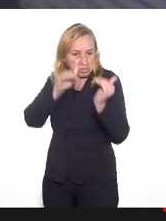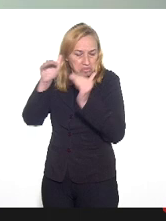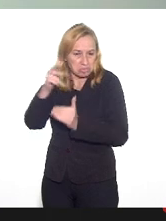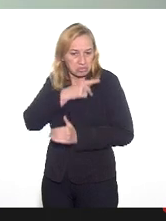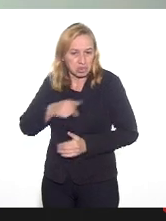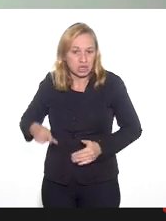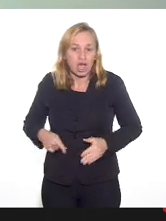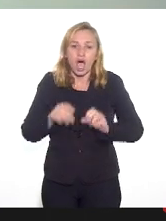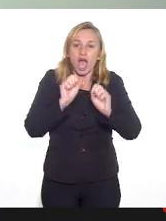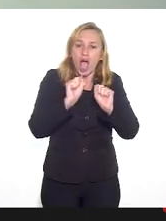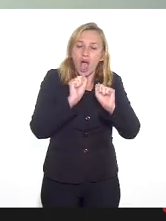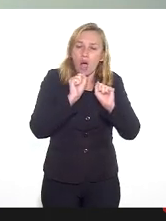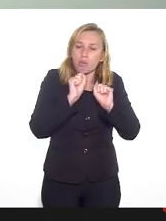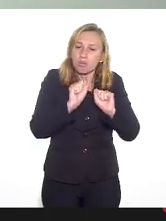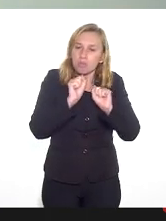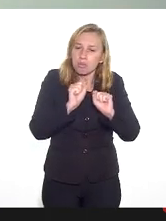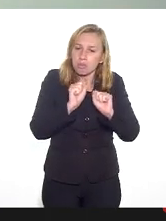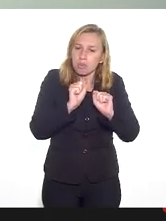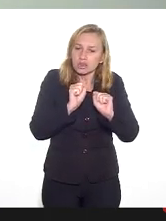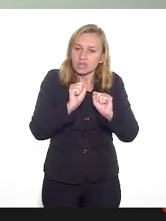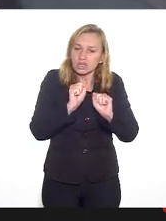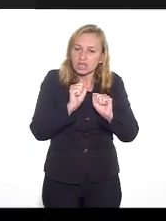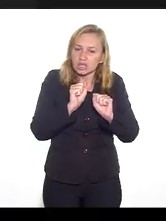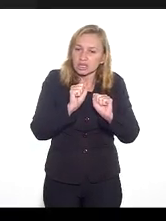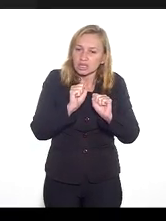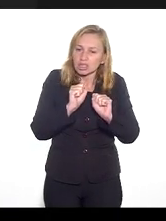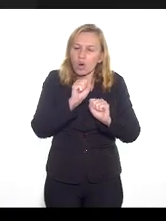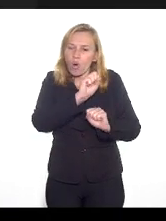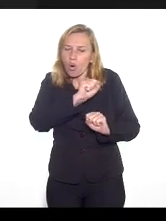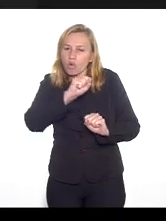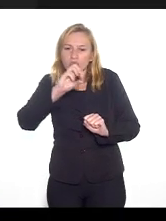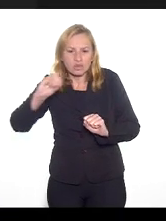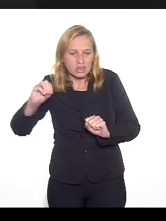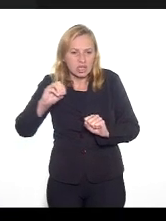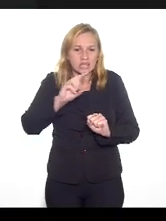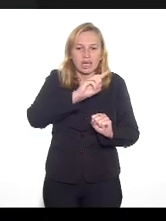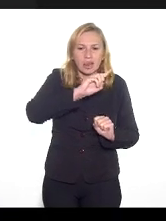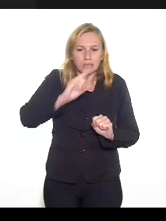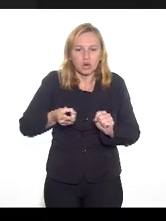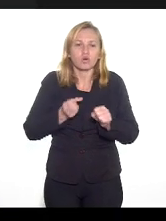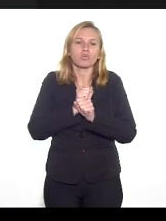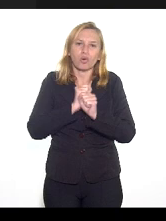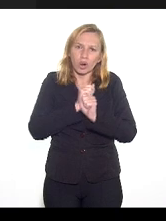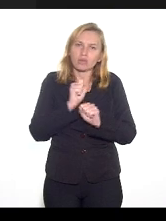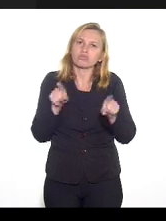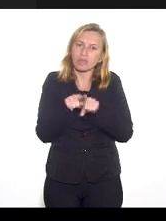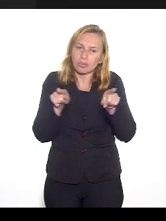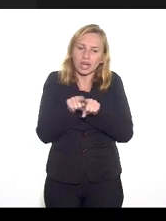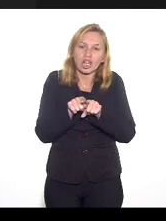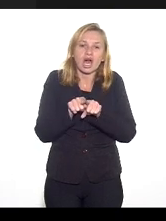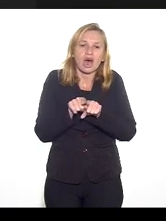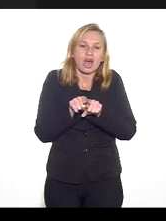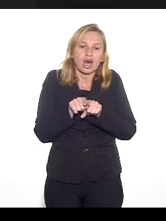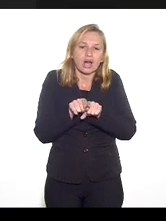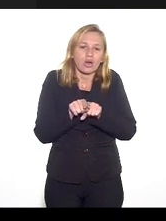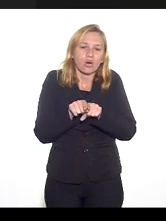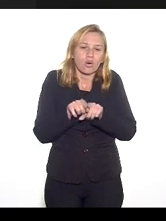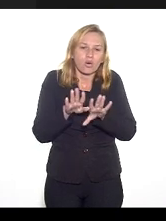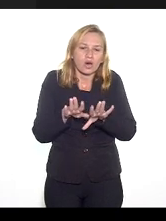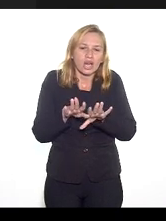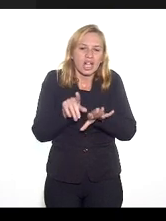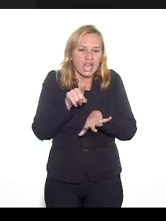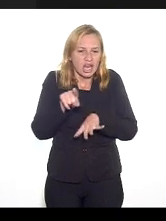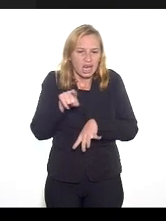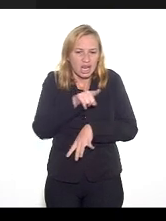O senhor poderia dizer... Mas em torno de 800 a 1.000 por ano também, como, né, a senhora... Esse